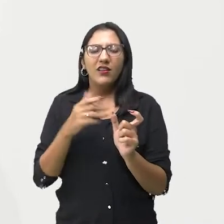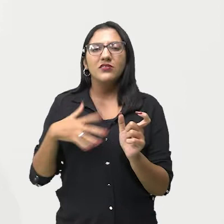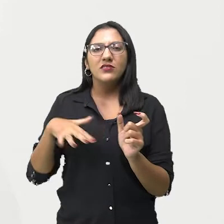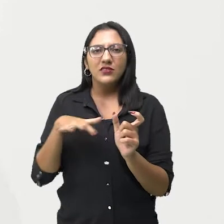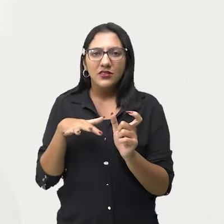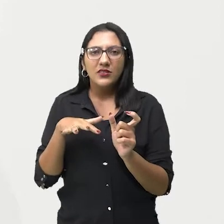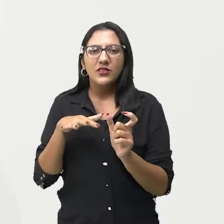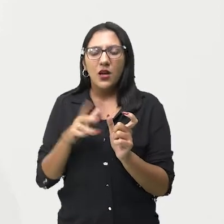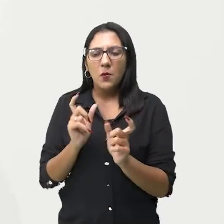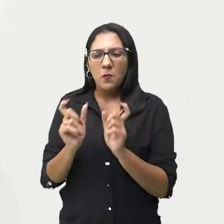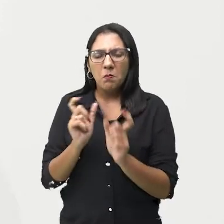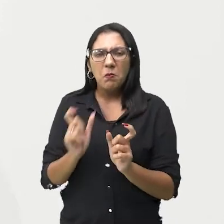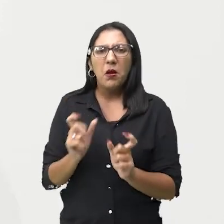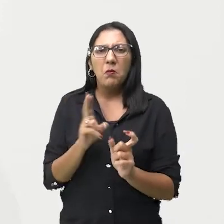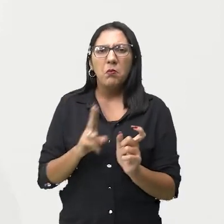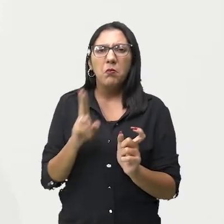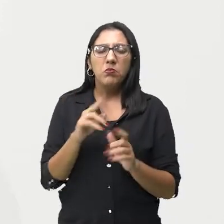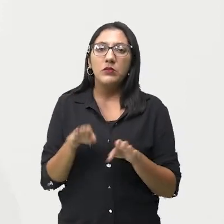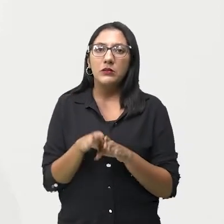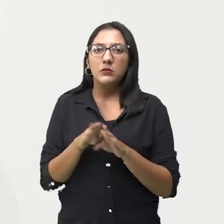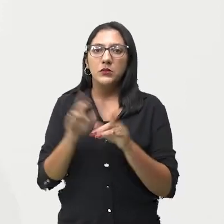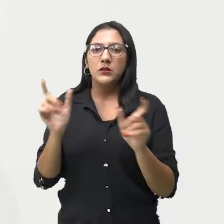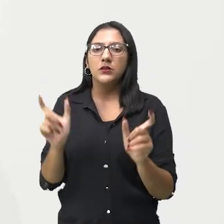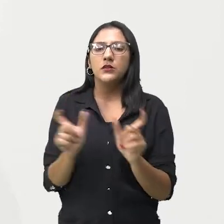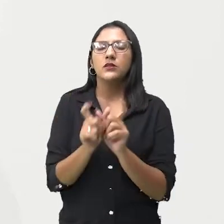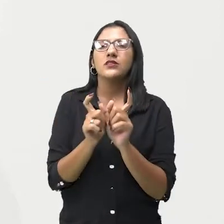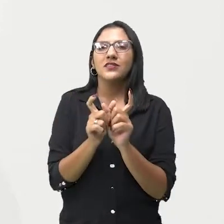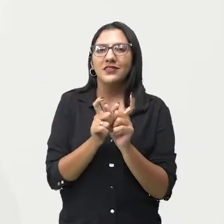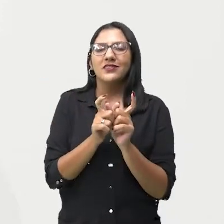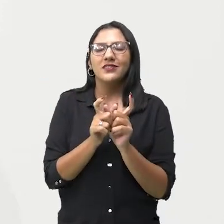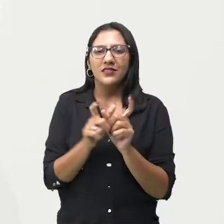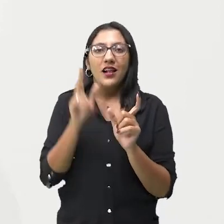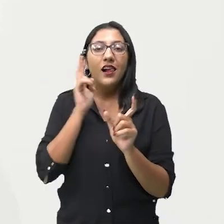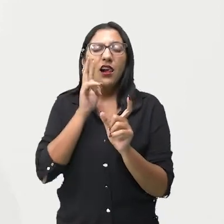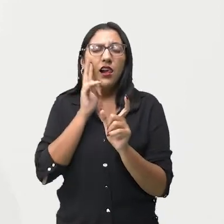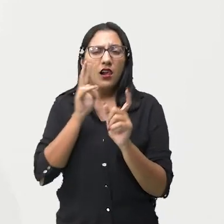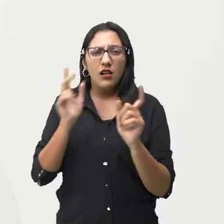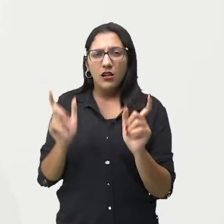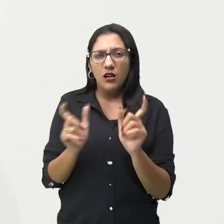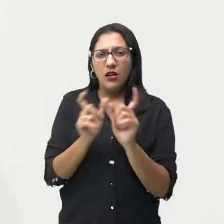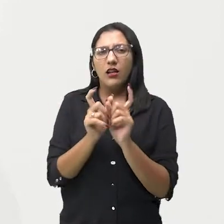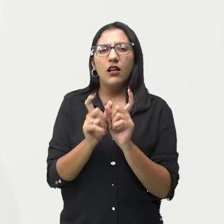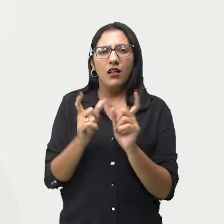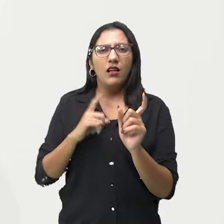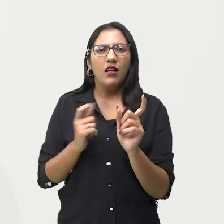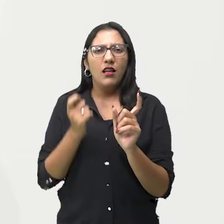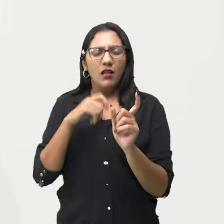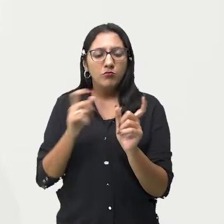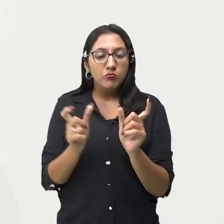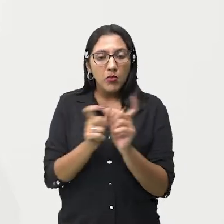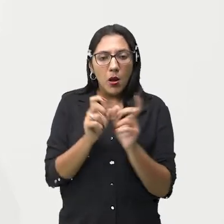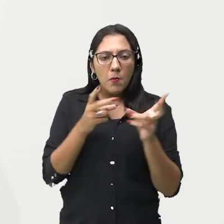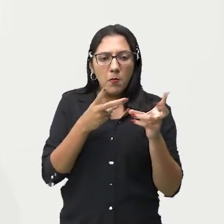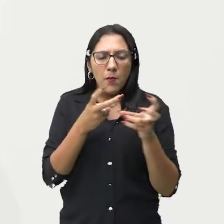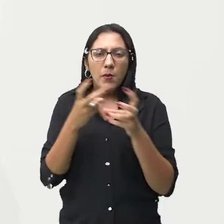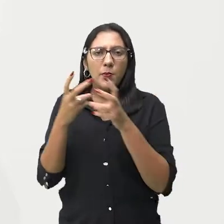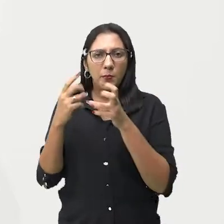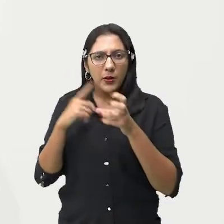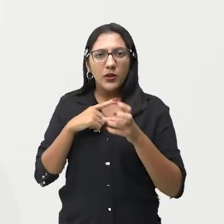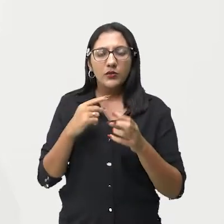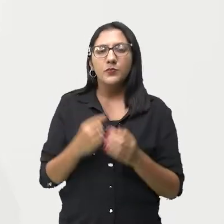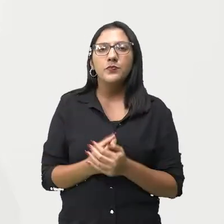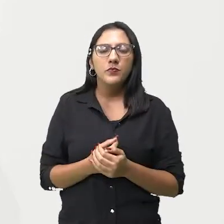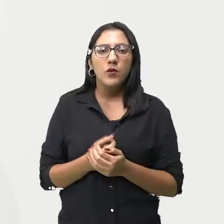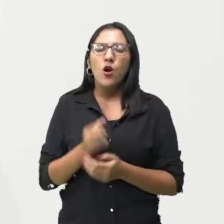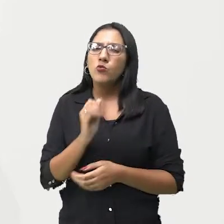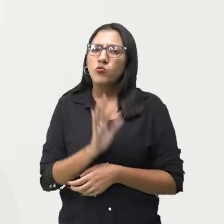modos verbais, bem como as conjunções que a gente já conhece e já explorou aqui de maneira bastante vasta, são,